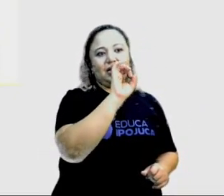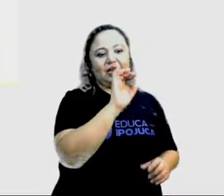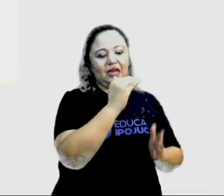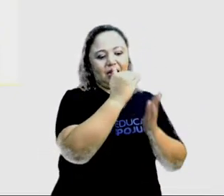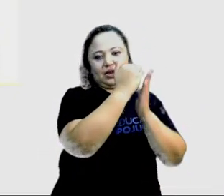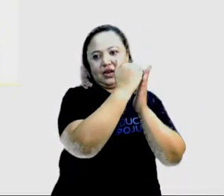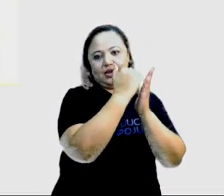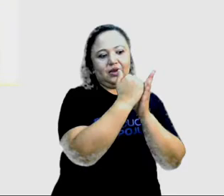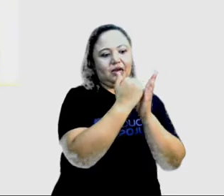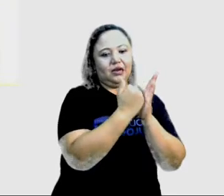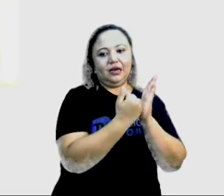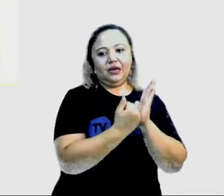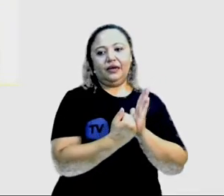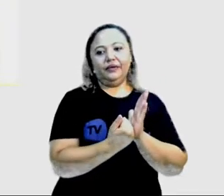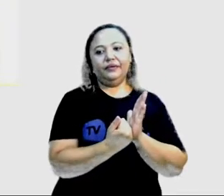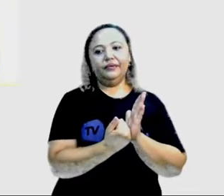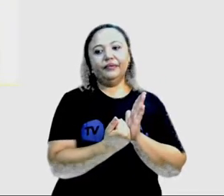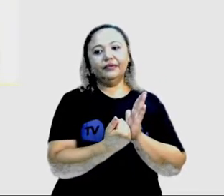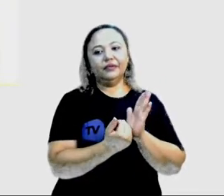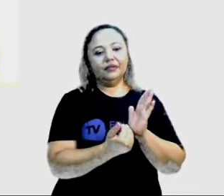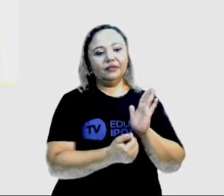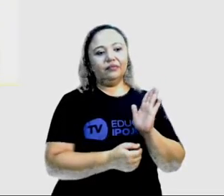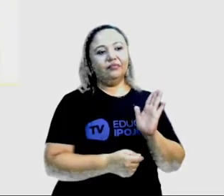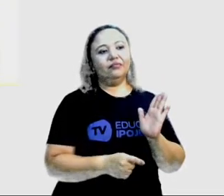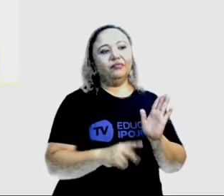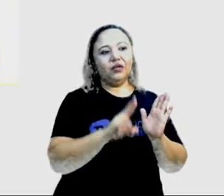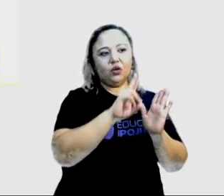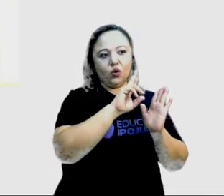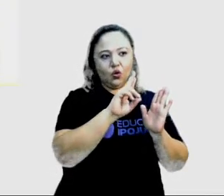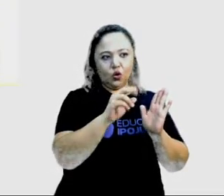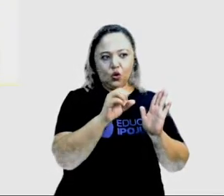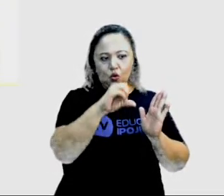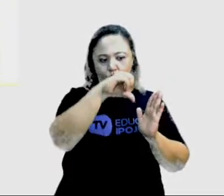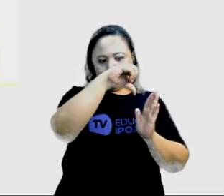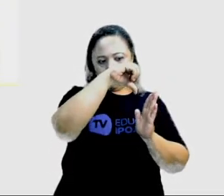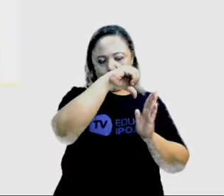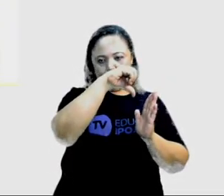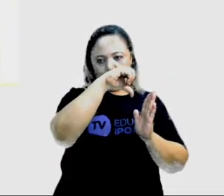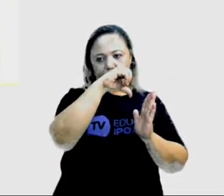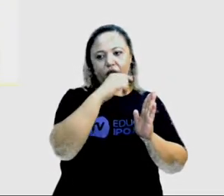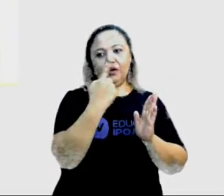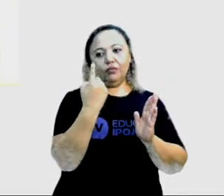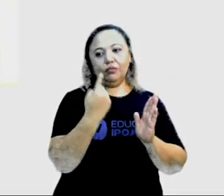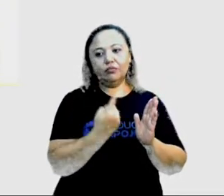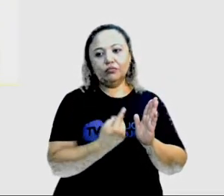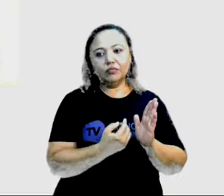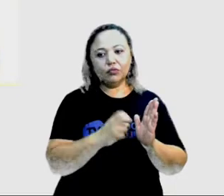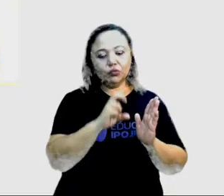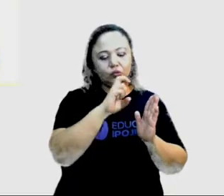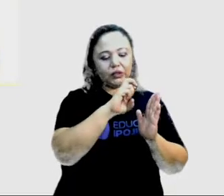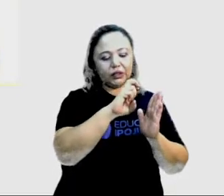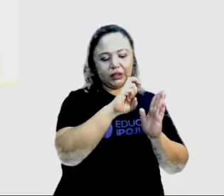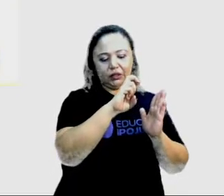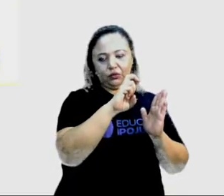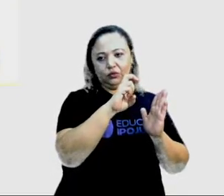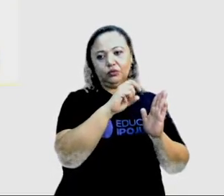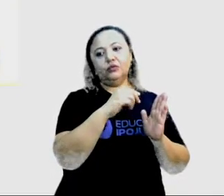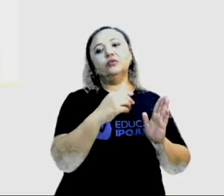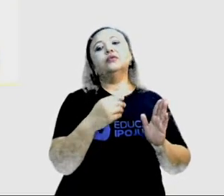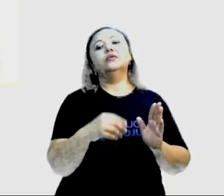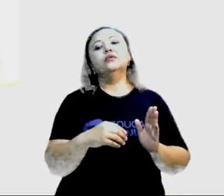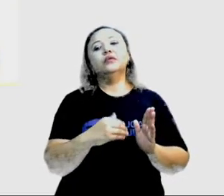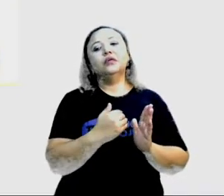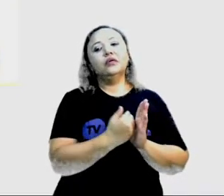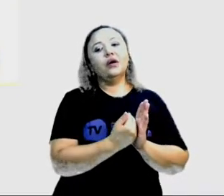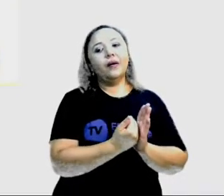a operação da subtração, certo? Então, o 9 é uma parte da subtração, o 5 é uma parte